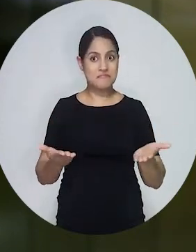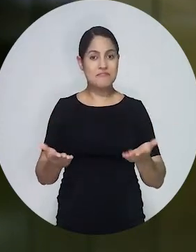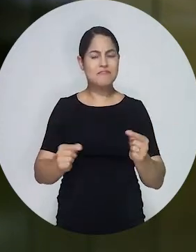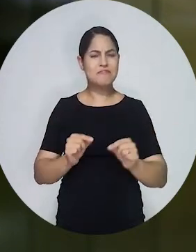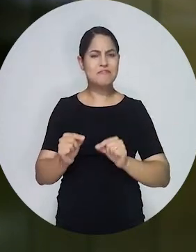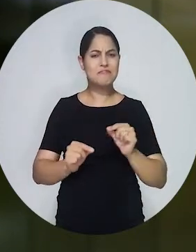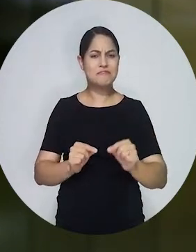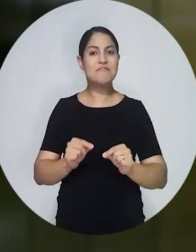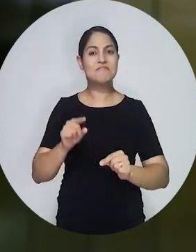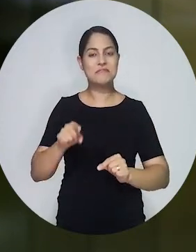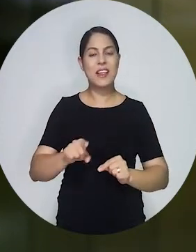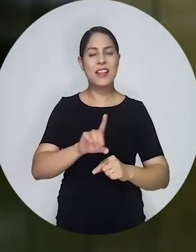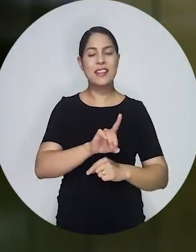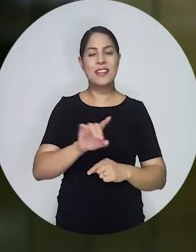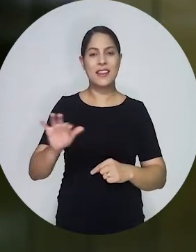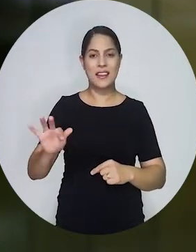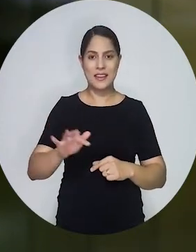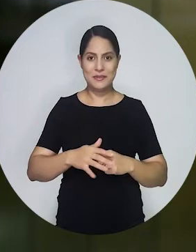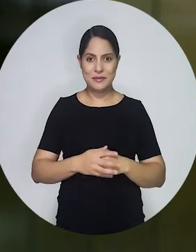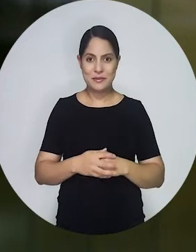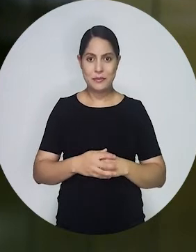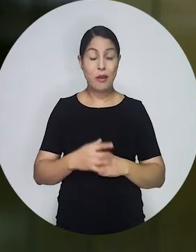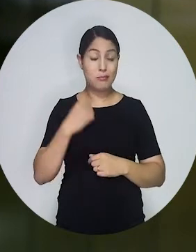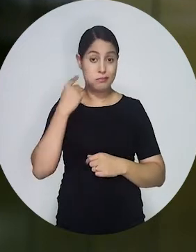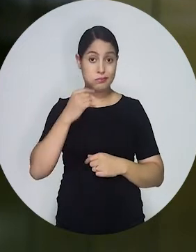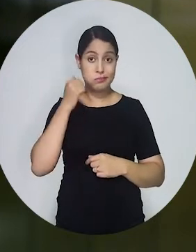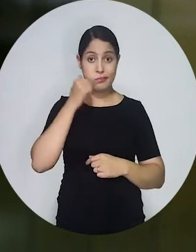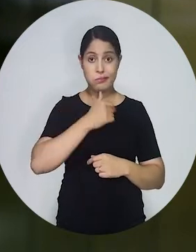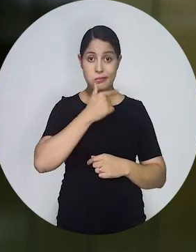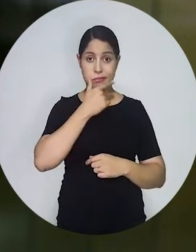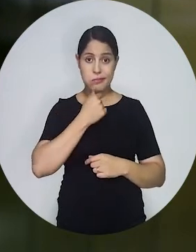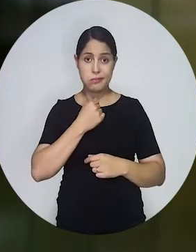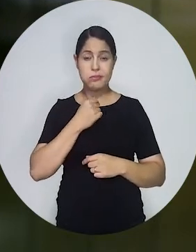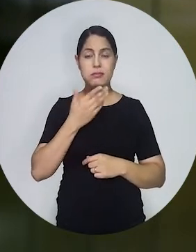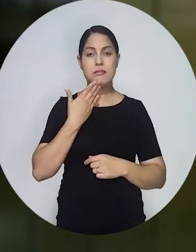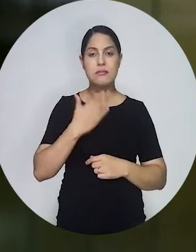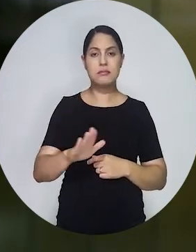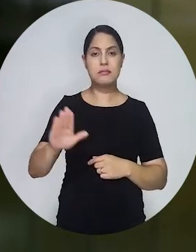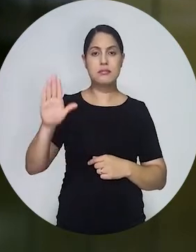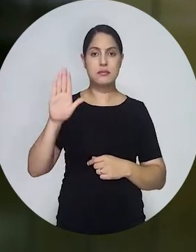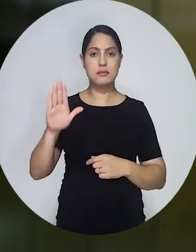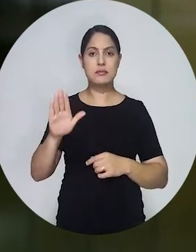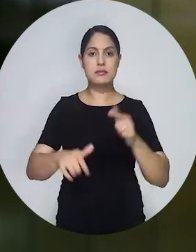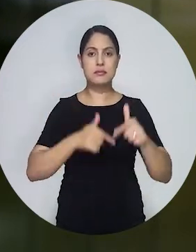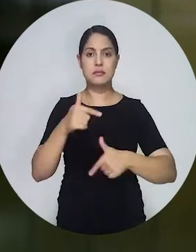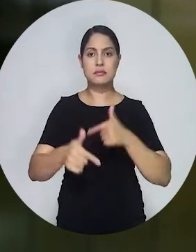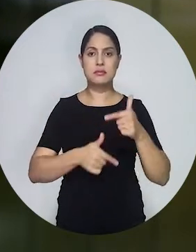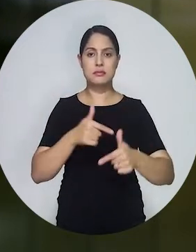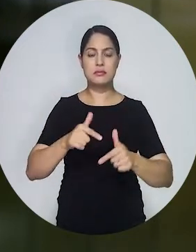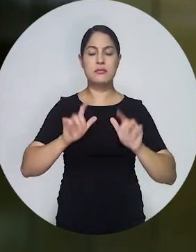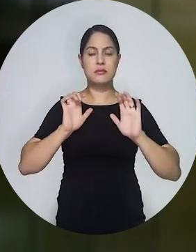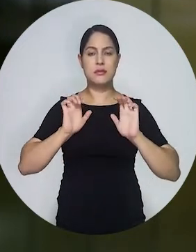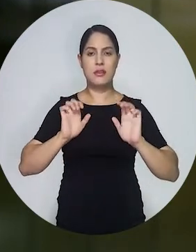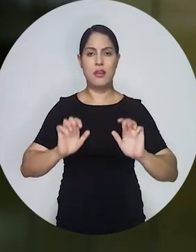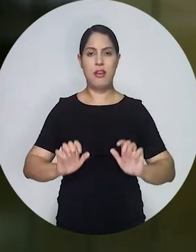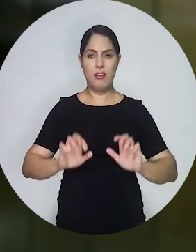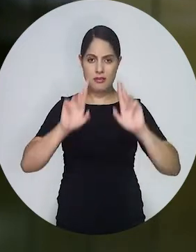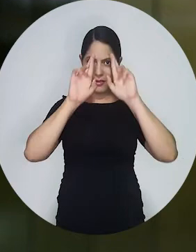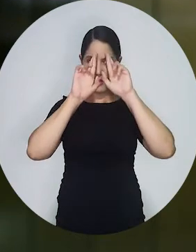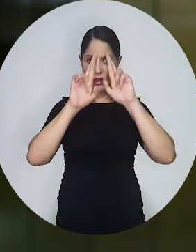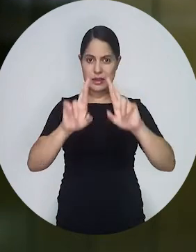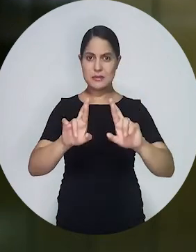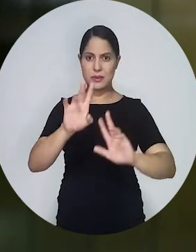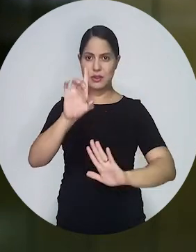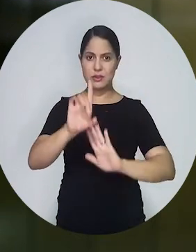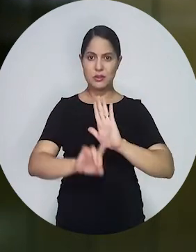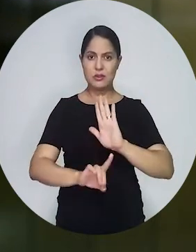2 cerimônias híbridas, organizadas pela Seccional do Distrito Federal. Advogados e advogadas juraram exercer a advocacia